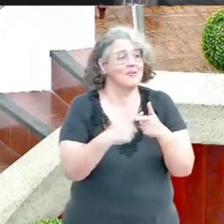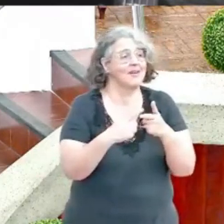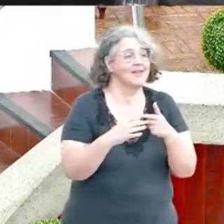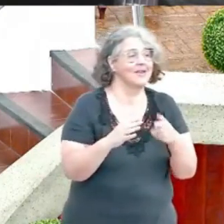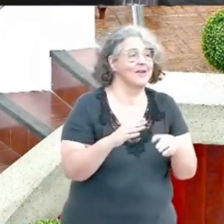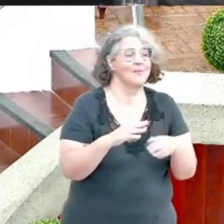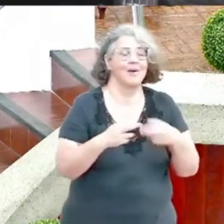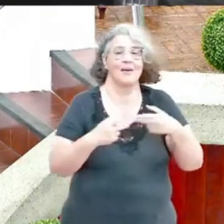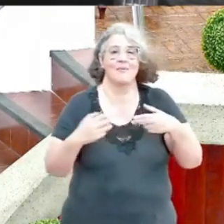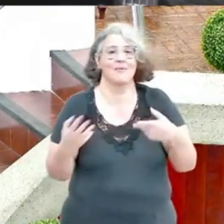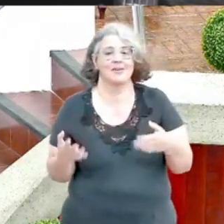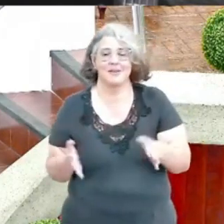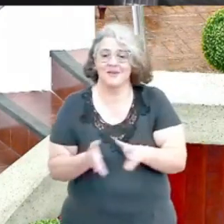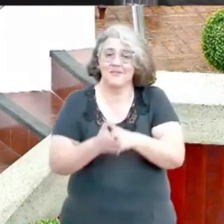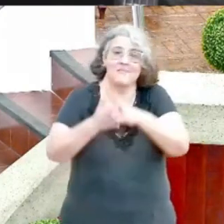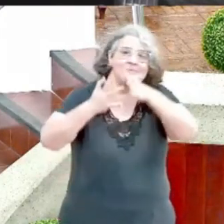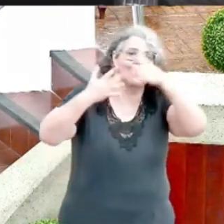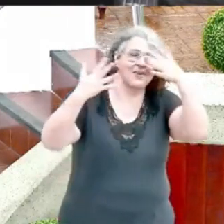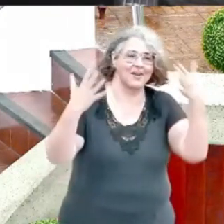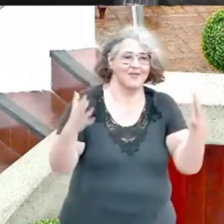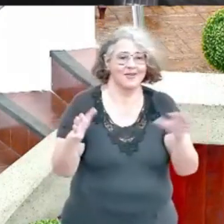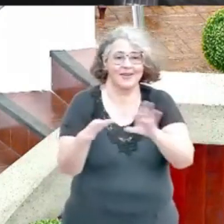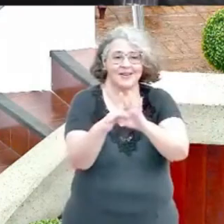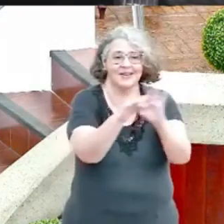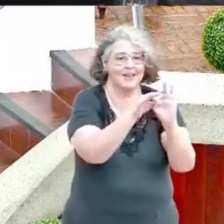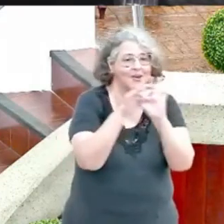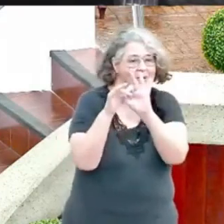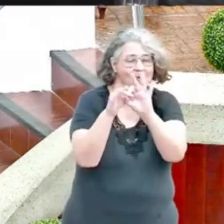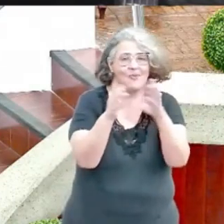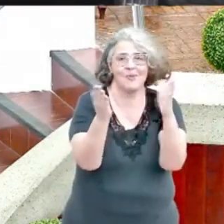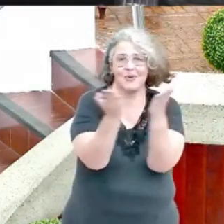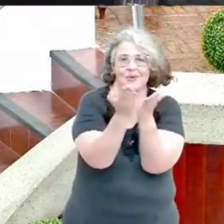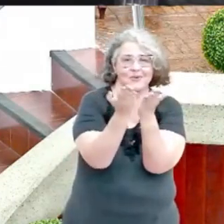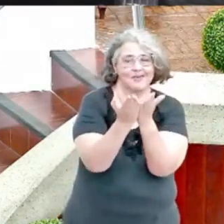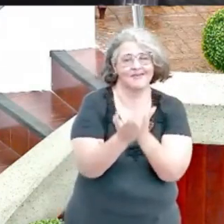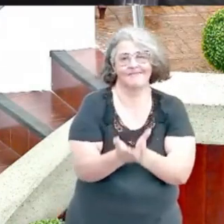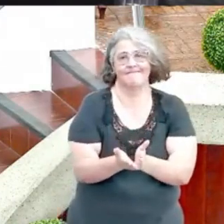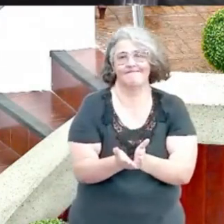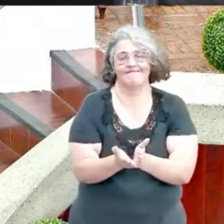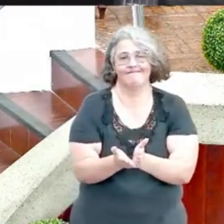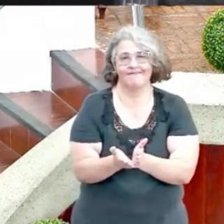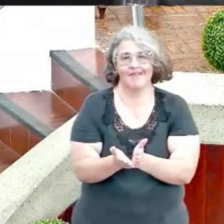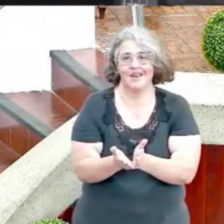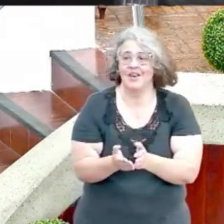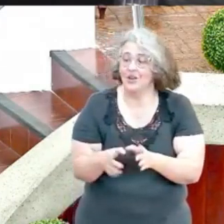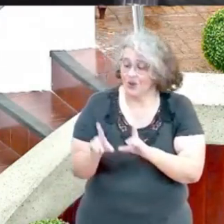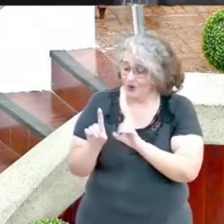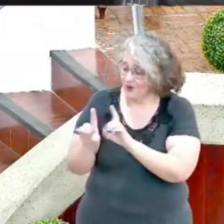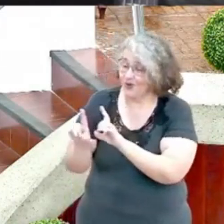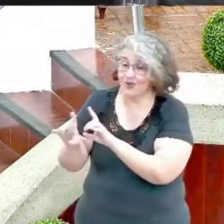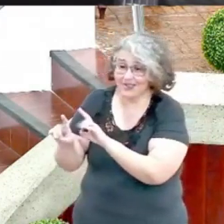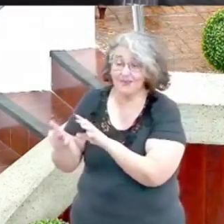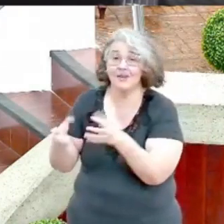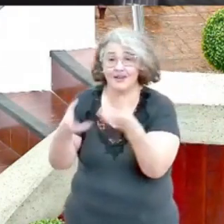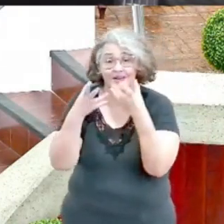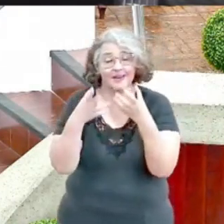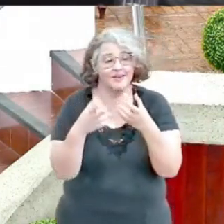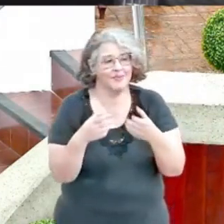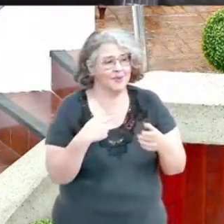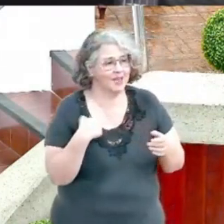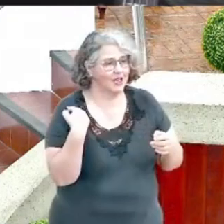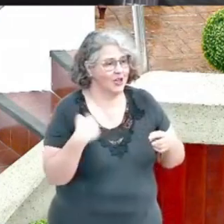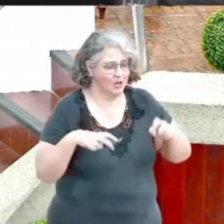na comunhão dos santos. Nós desejamos o discipulado, porque é o momento em que nos